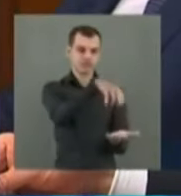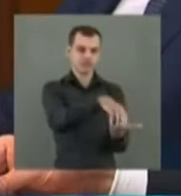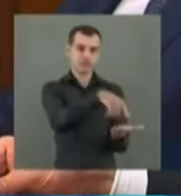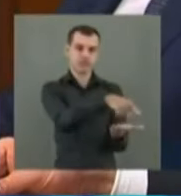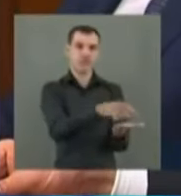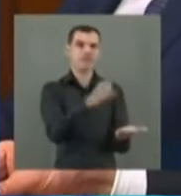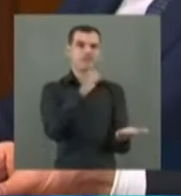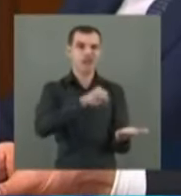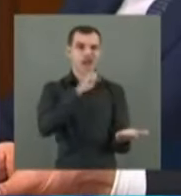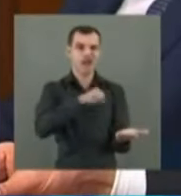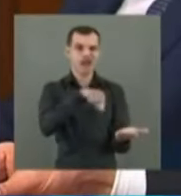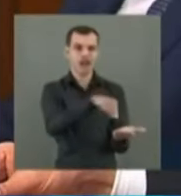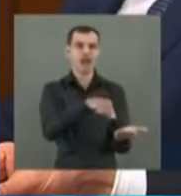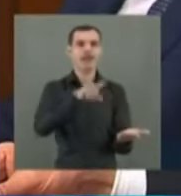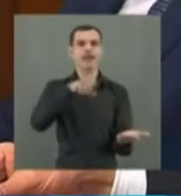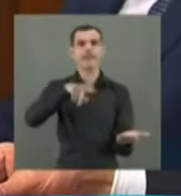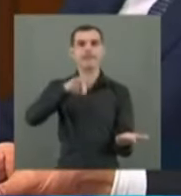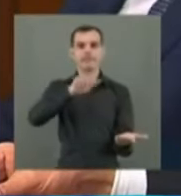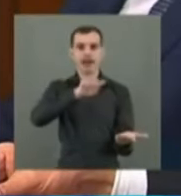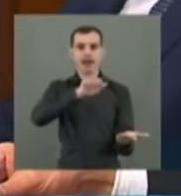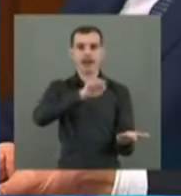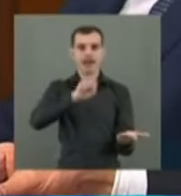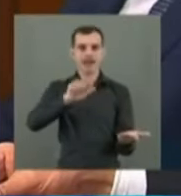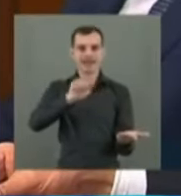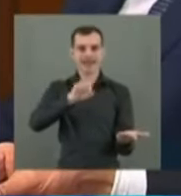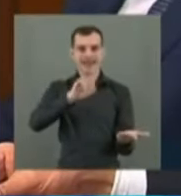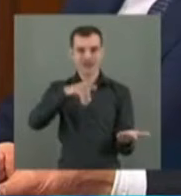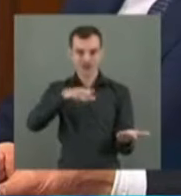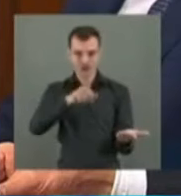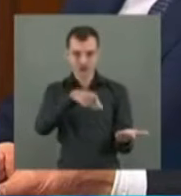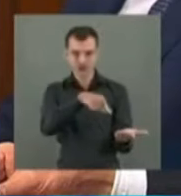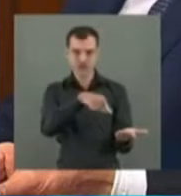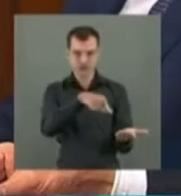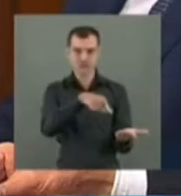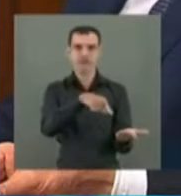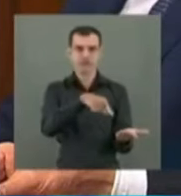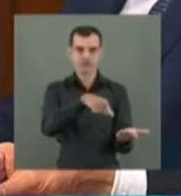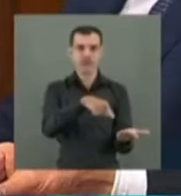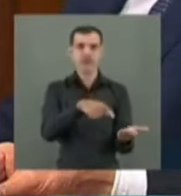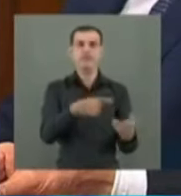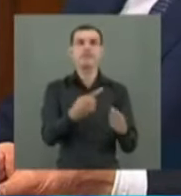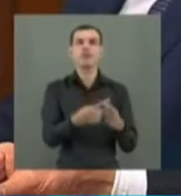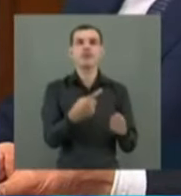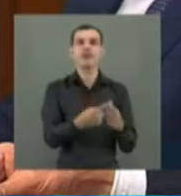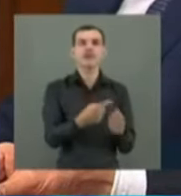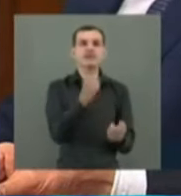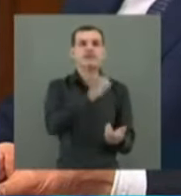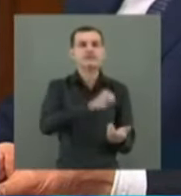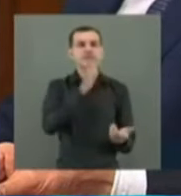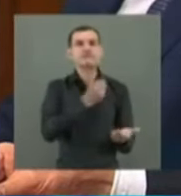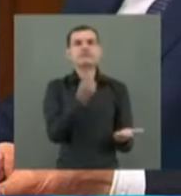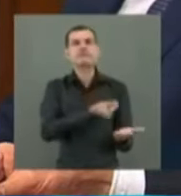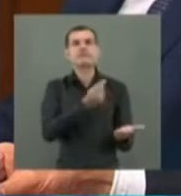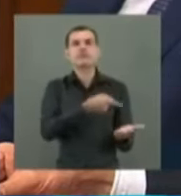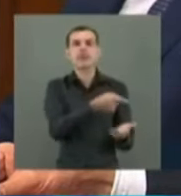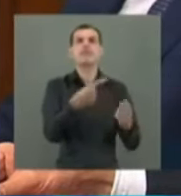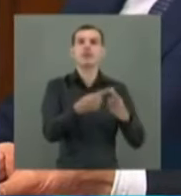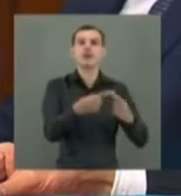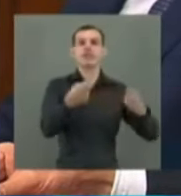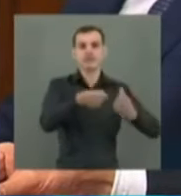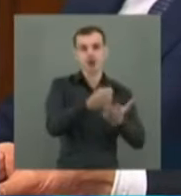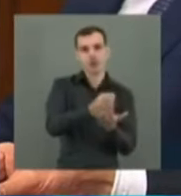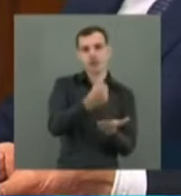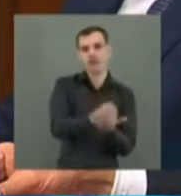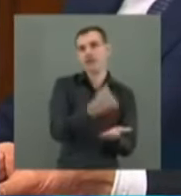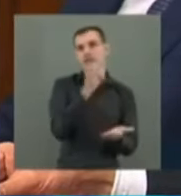Roberto Bengtsson. Então, a expectativa de voto realmente de 4 a 3 e também que esse julgamento se